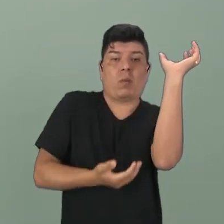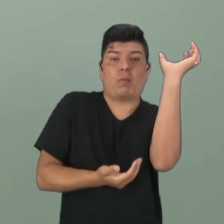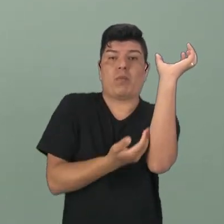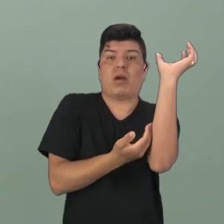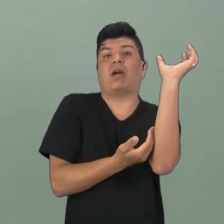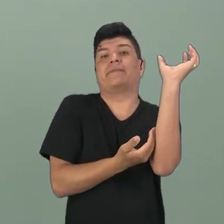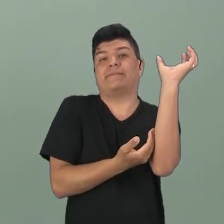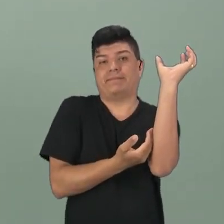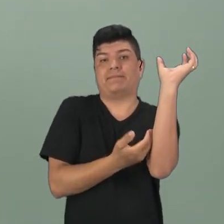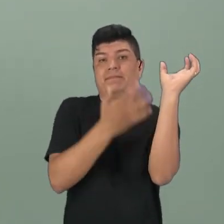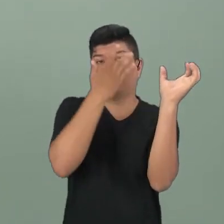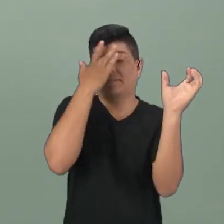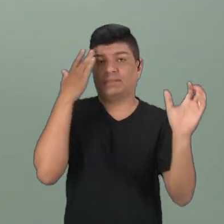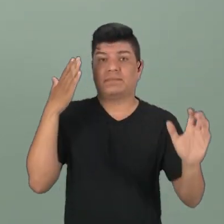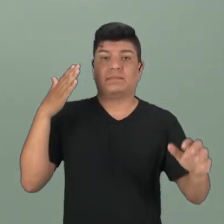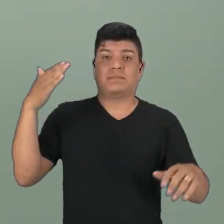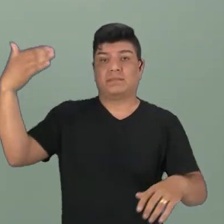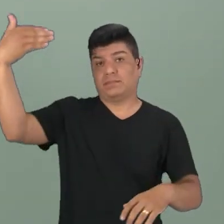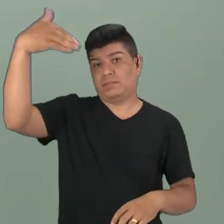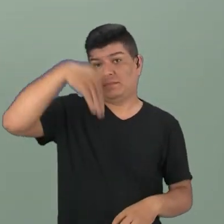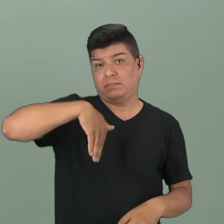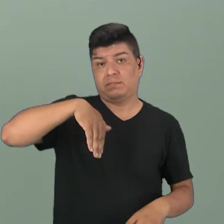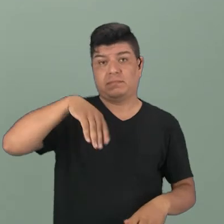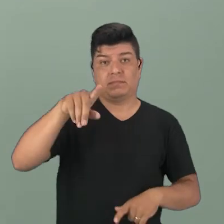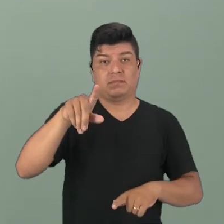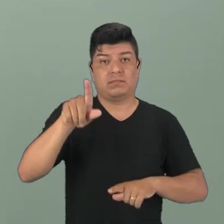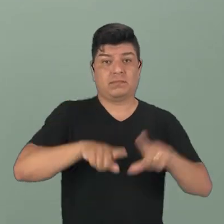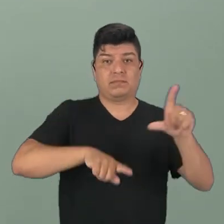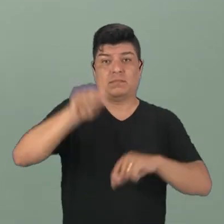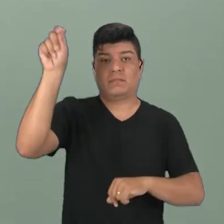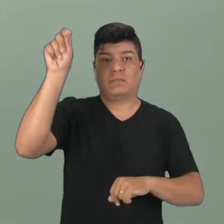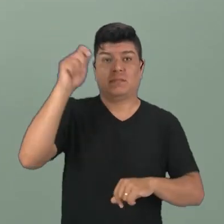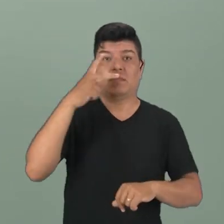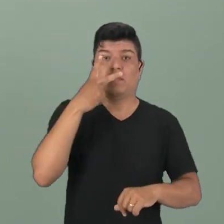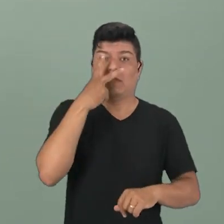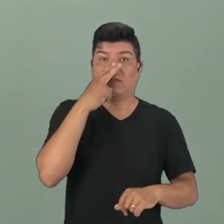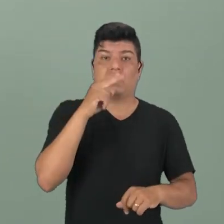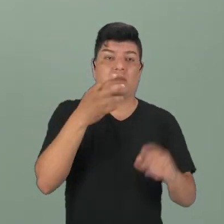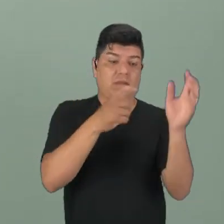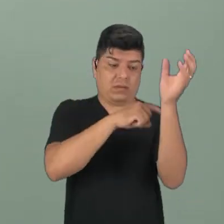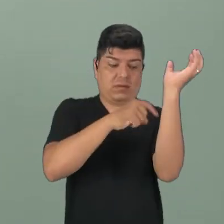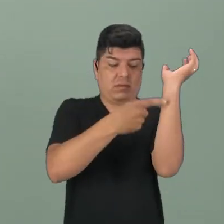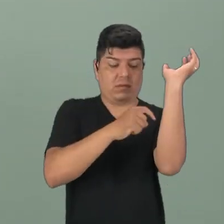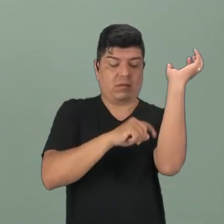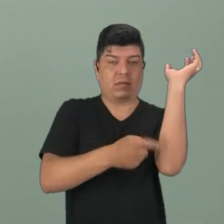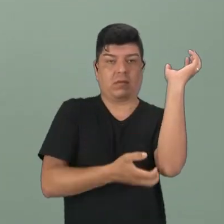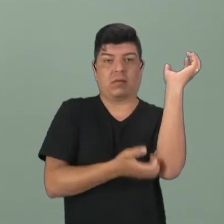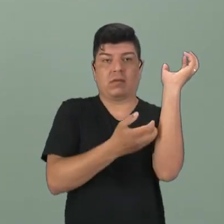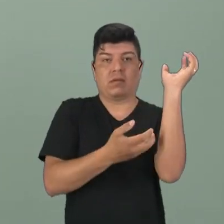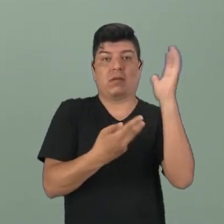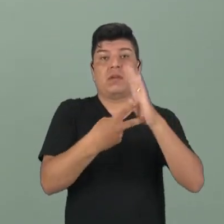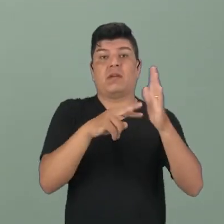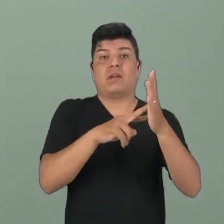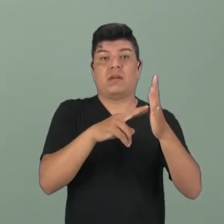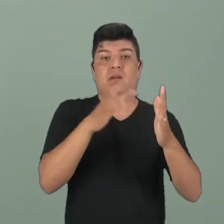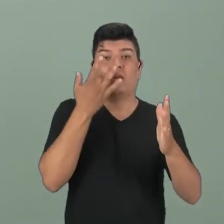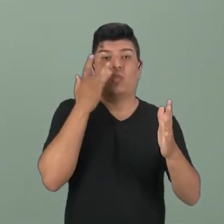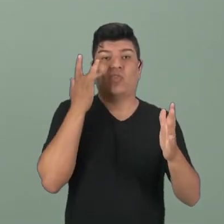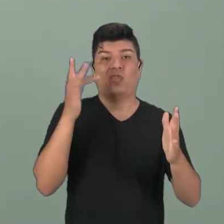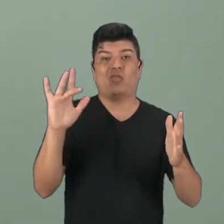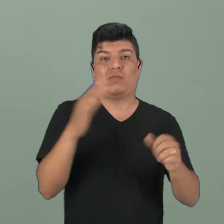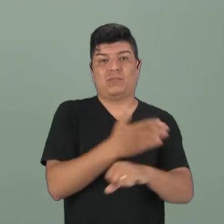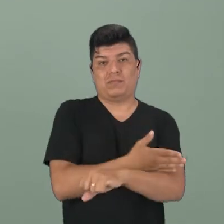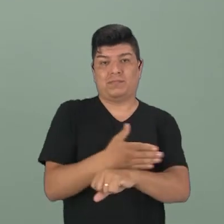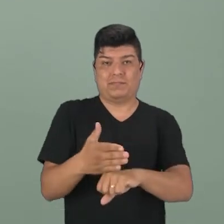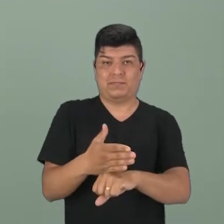pessoas vieram para o Acre, era considerado o ouro branco, né, nessa época, porque a borracha ela se tornou muito